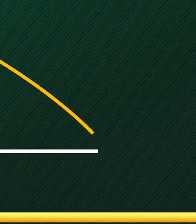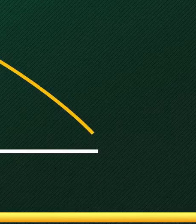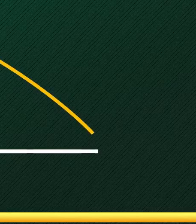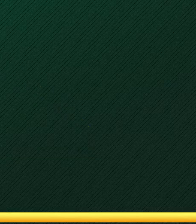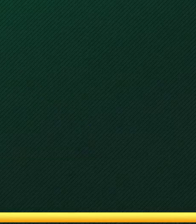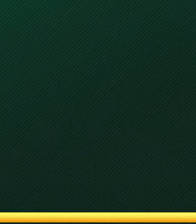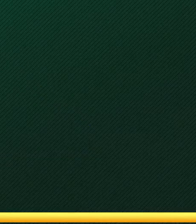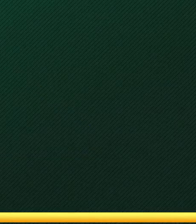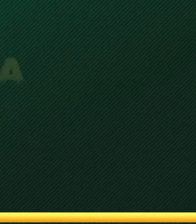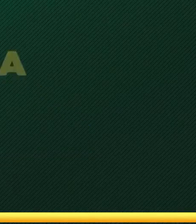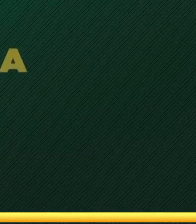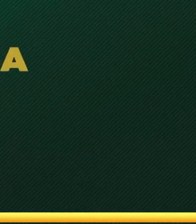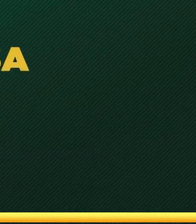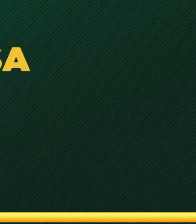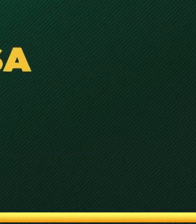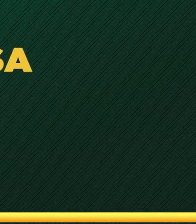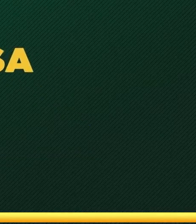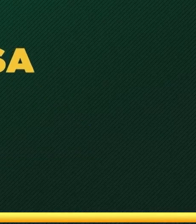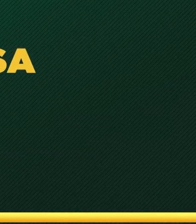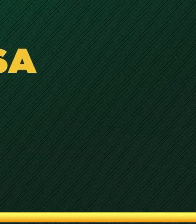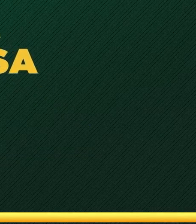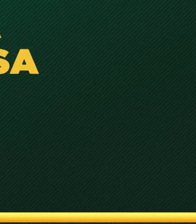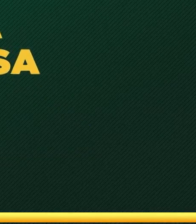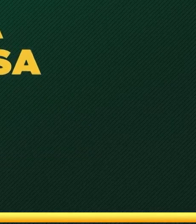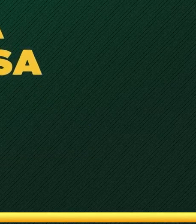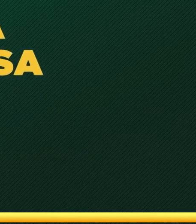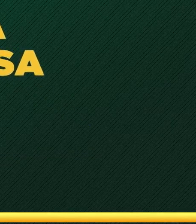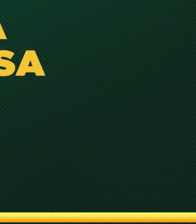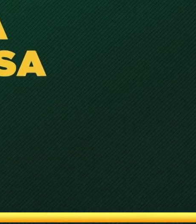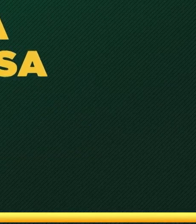salvar vidas. Fique em casa. É melhor para você e